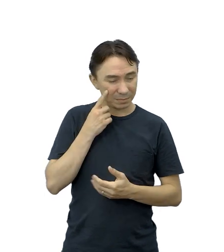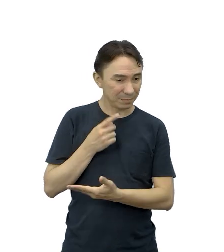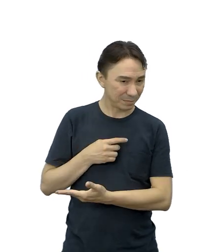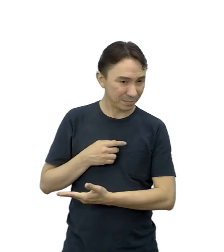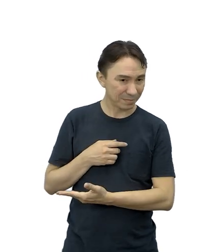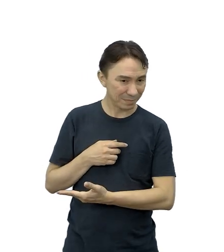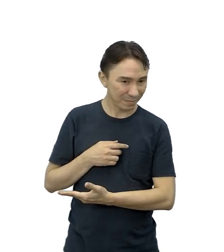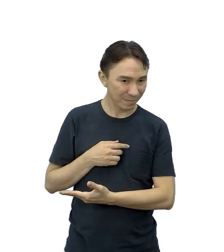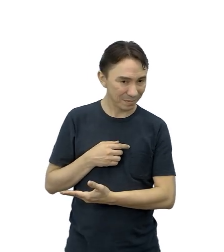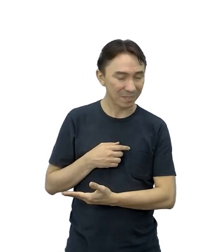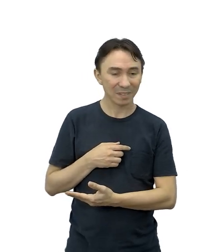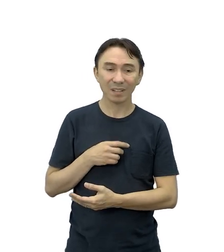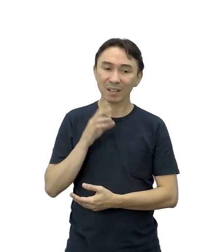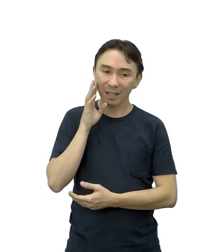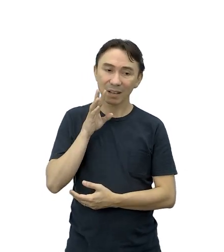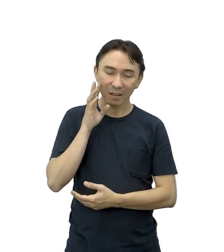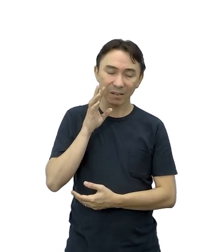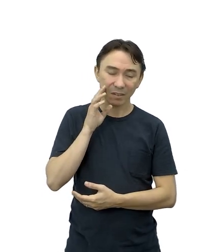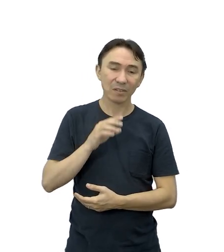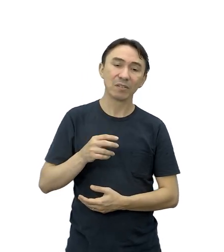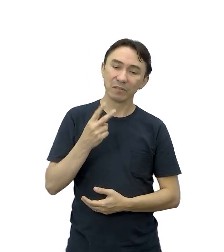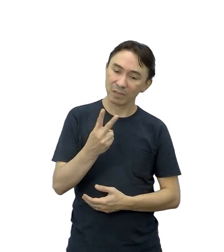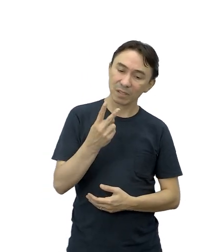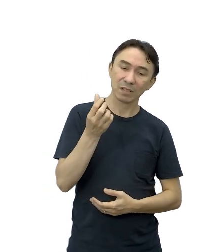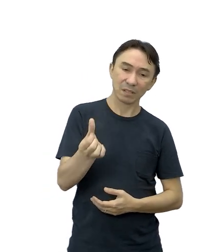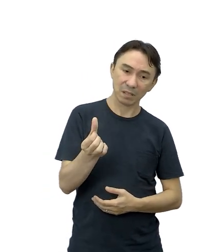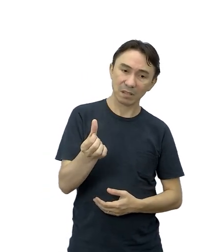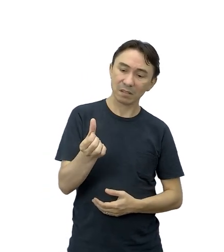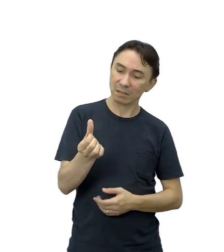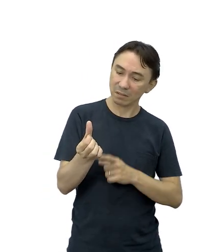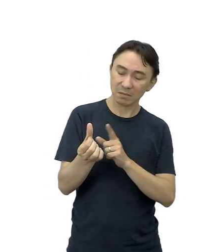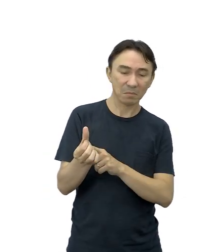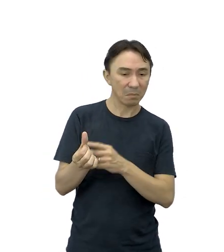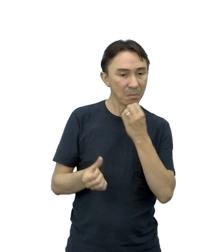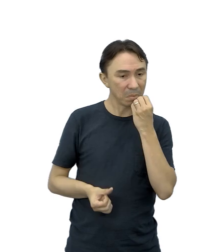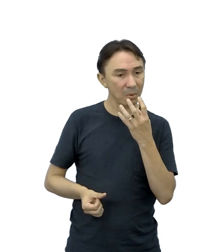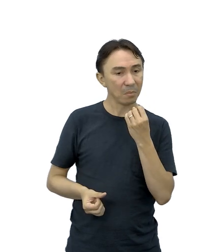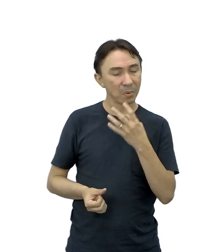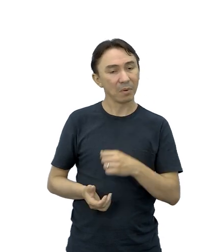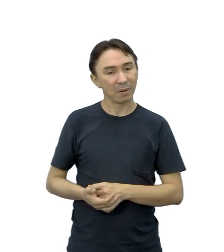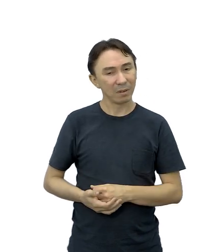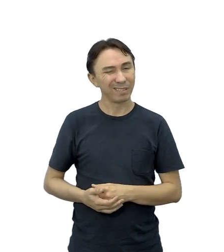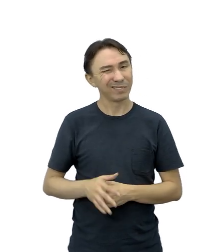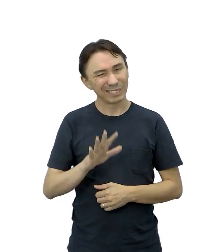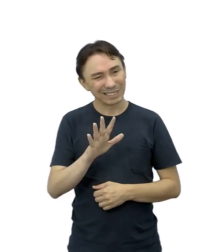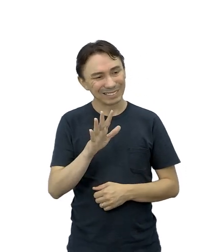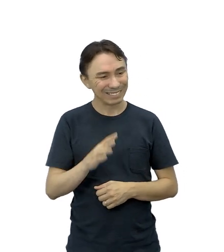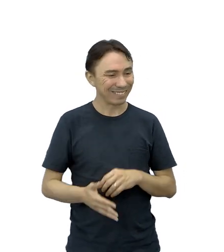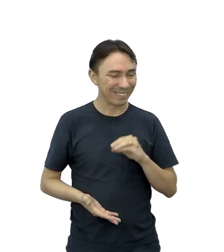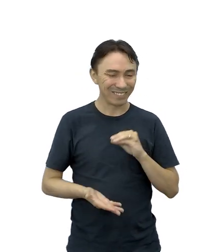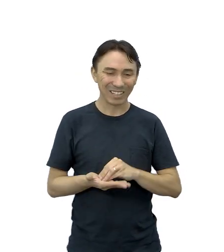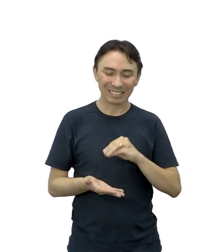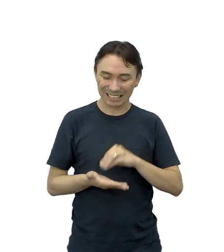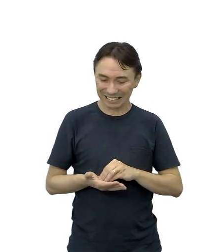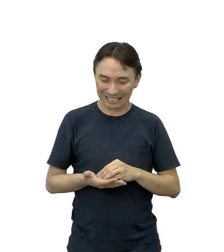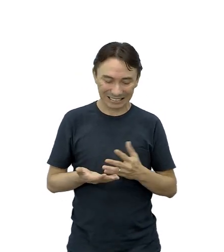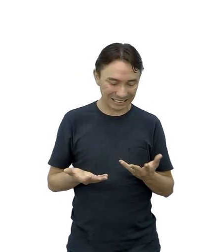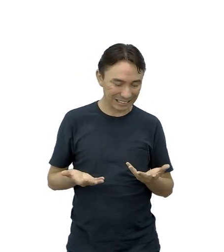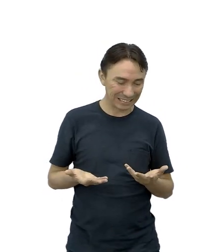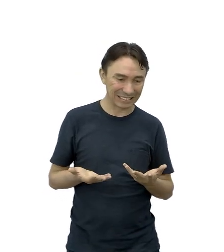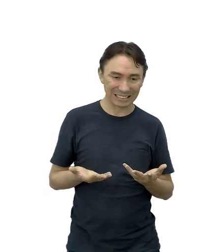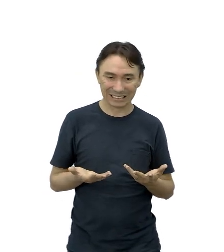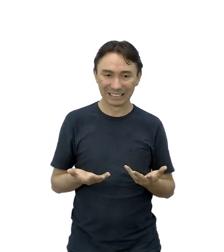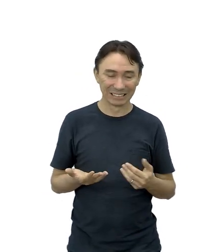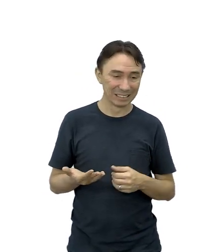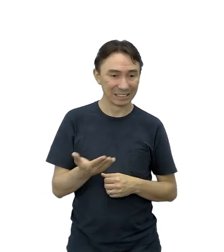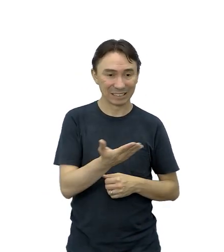e quando está menor, o que eu tenho que pensar? Quando eu tenho 25 de 26, deve ter alguma questão que a maioria nem